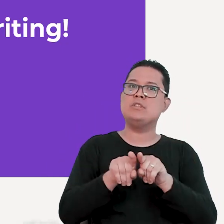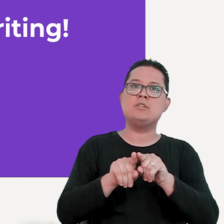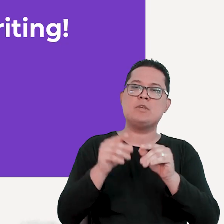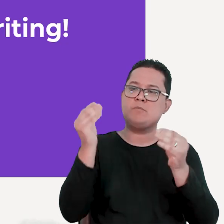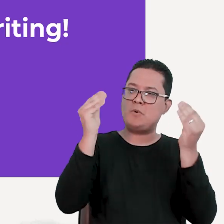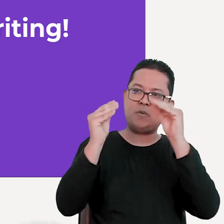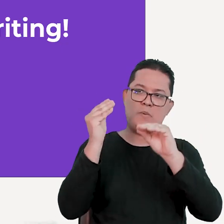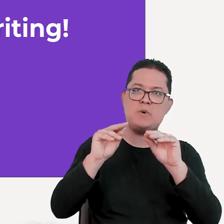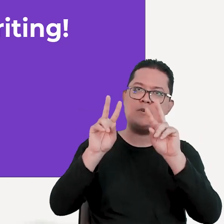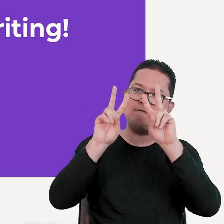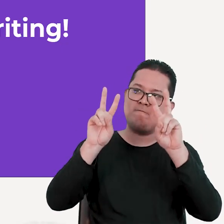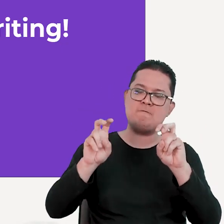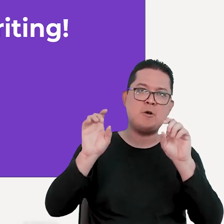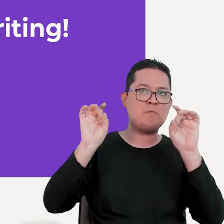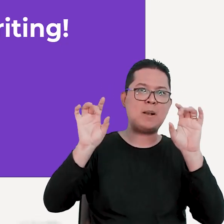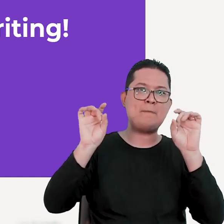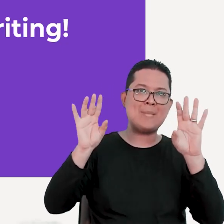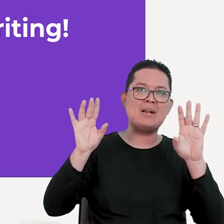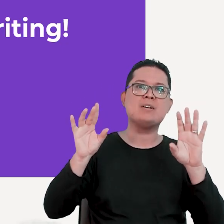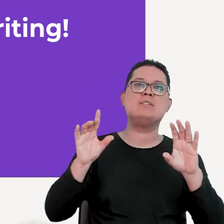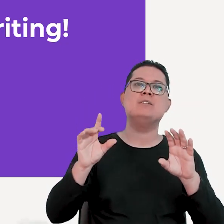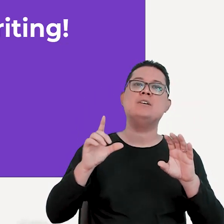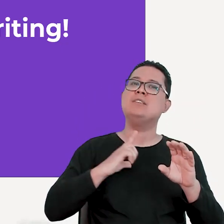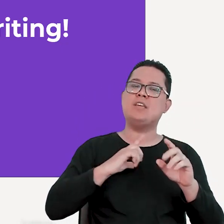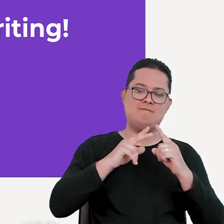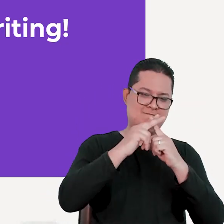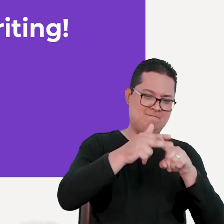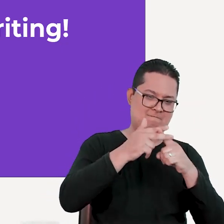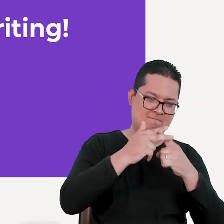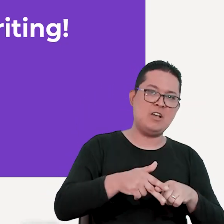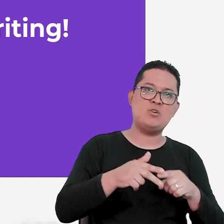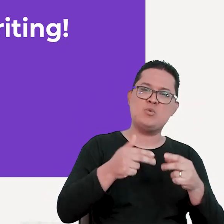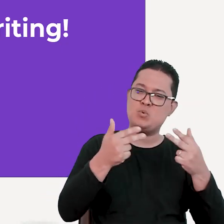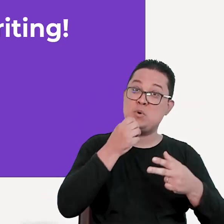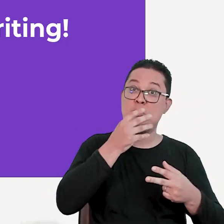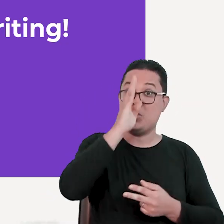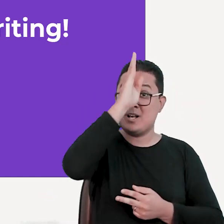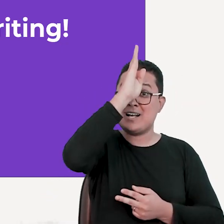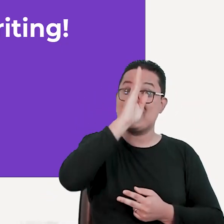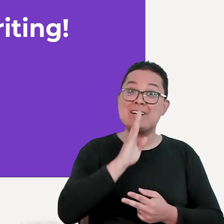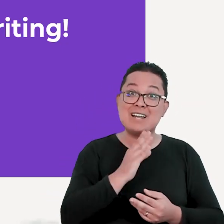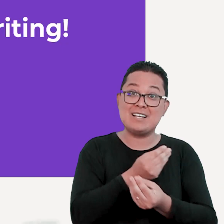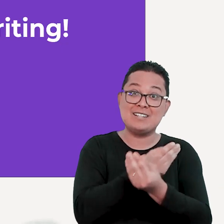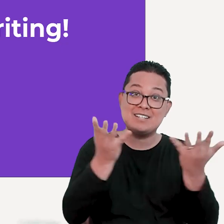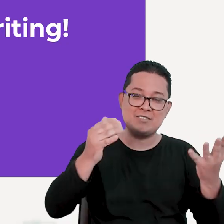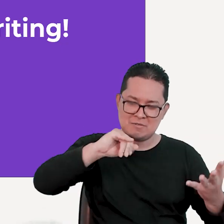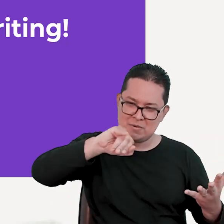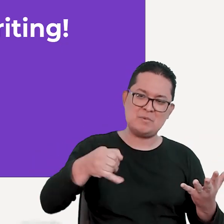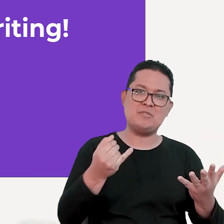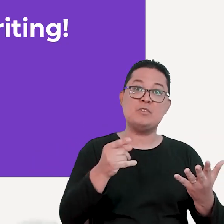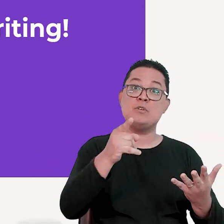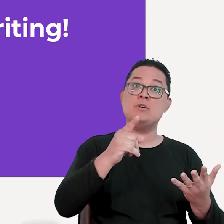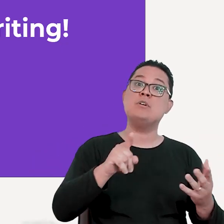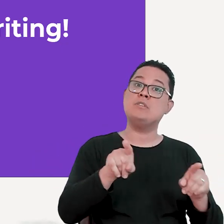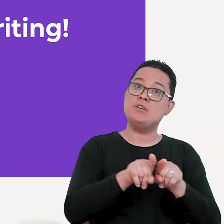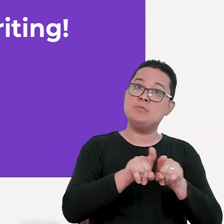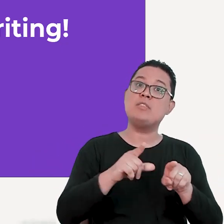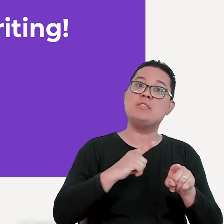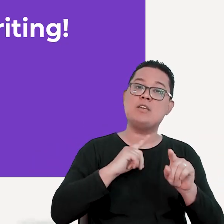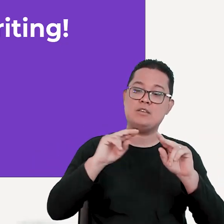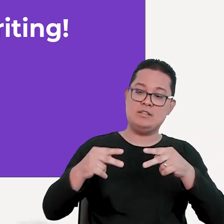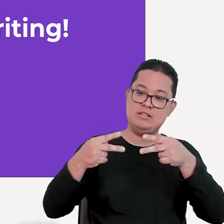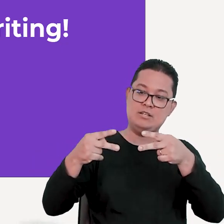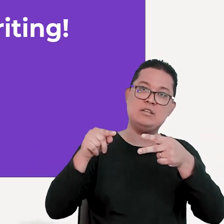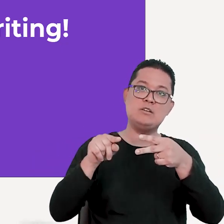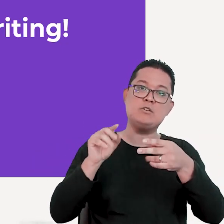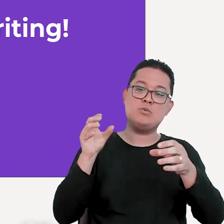como o da Lori também. Tem ferramenta, tem muita coisa boa e tudo de graça para vocês. Aproveitem. Lá vocês também vão encontrar o link do